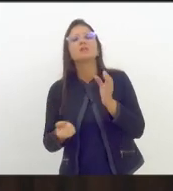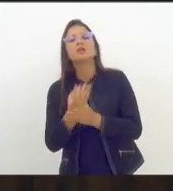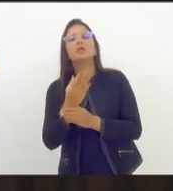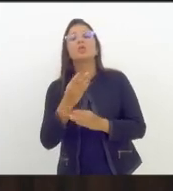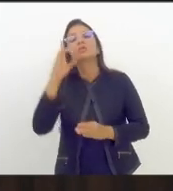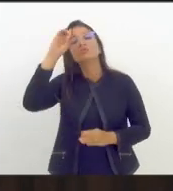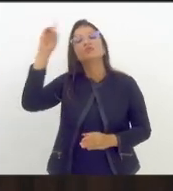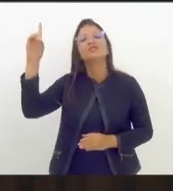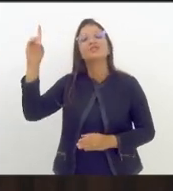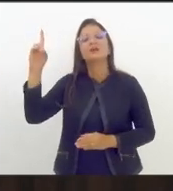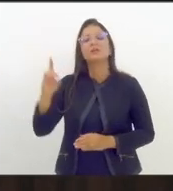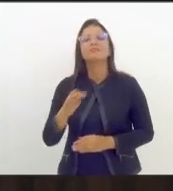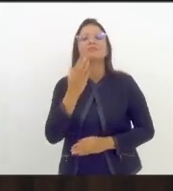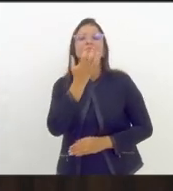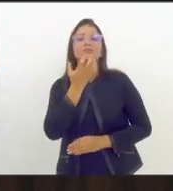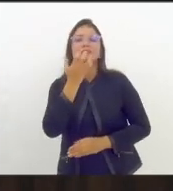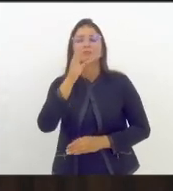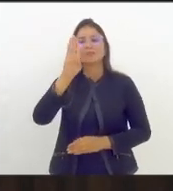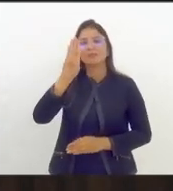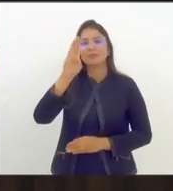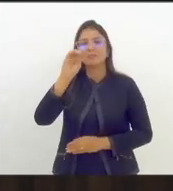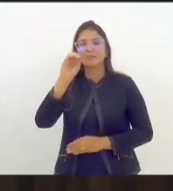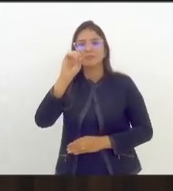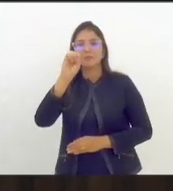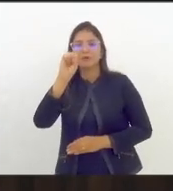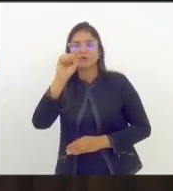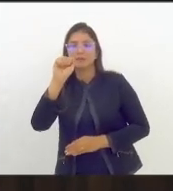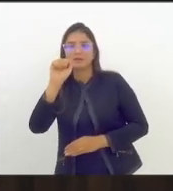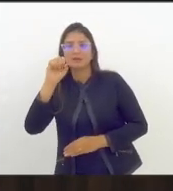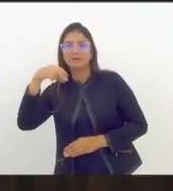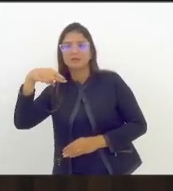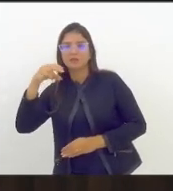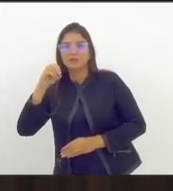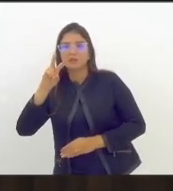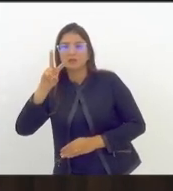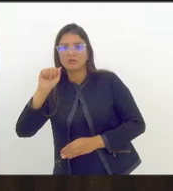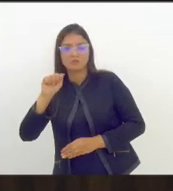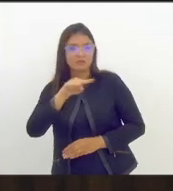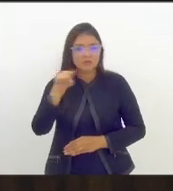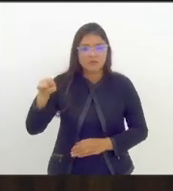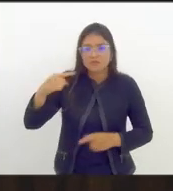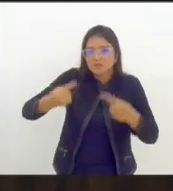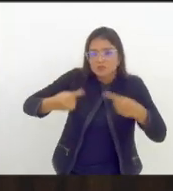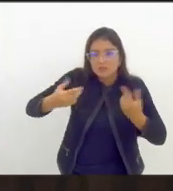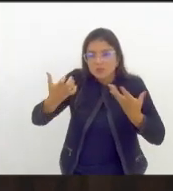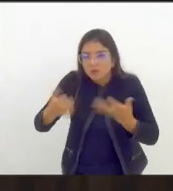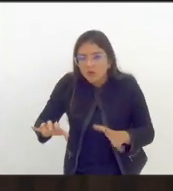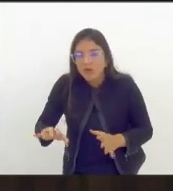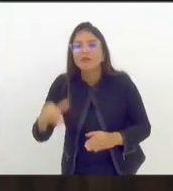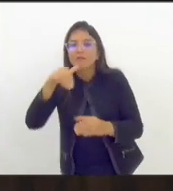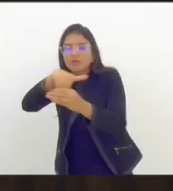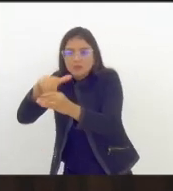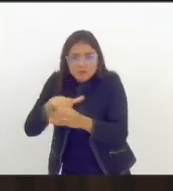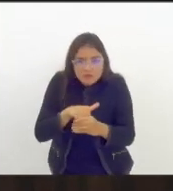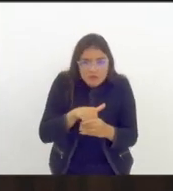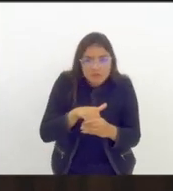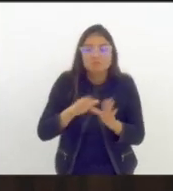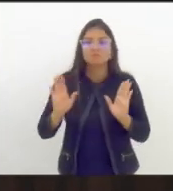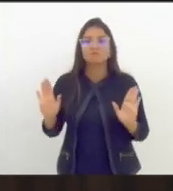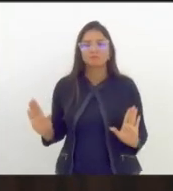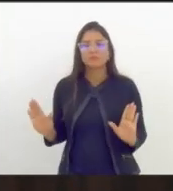Nova. Em discussão. Não havendo quem queira discutir, encerrada a discussão. Em votação. Os senhores que aprovam permaneçam como